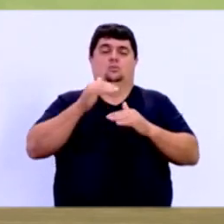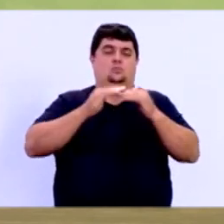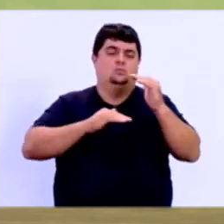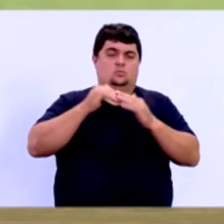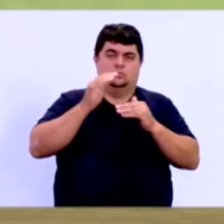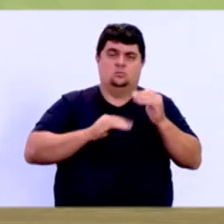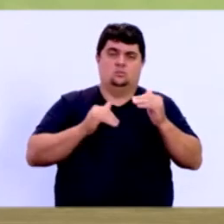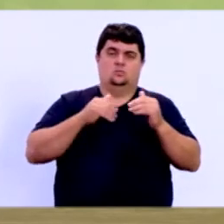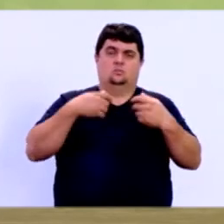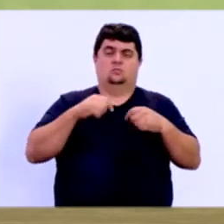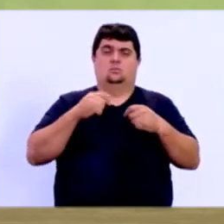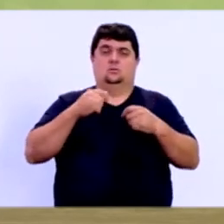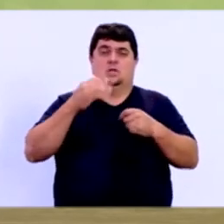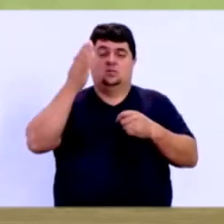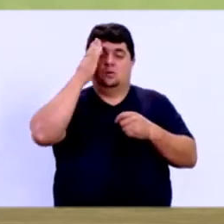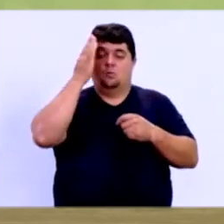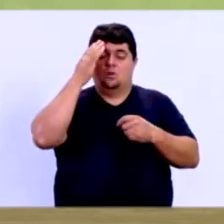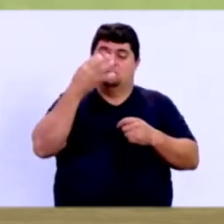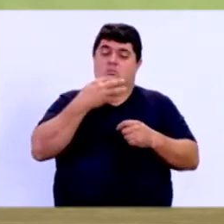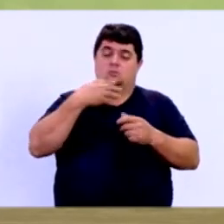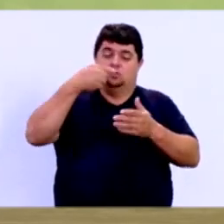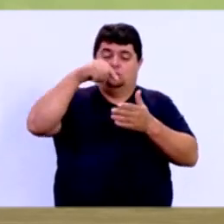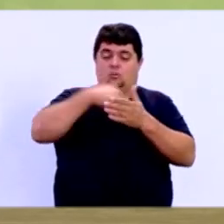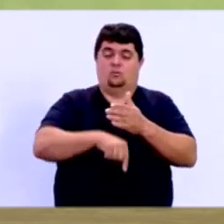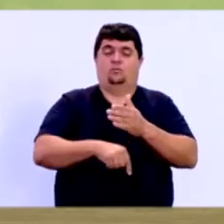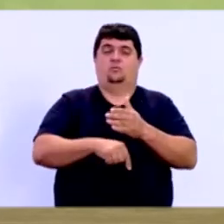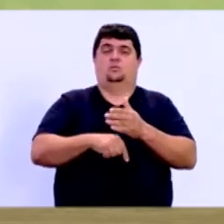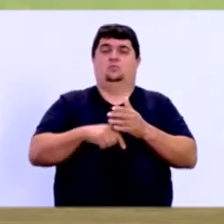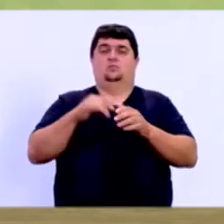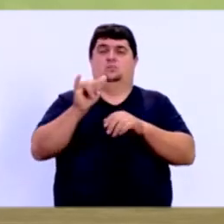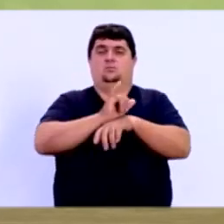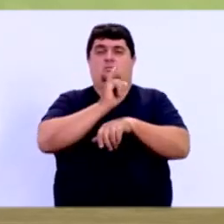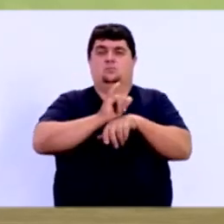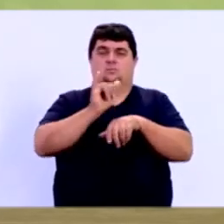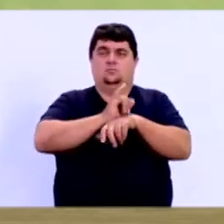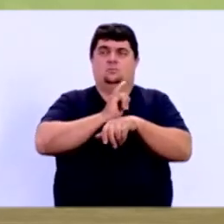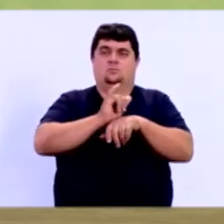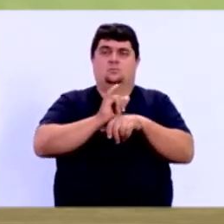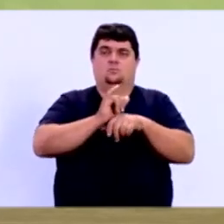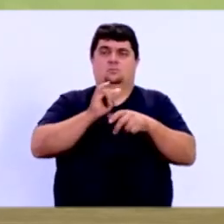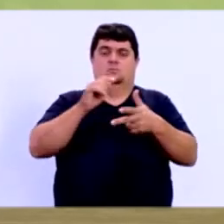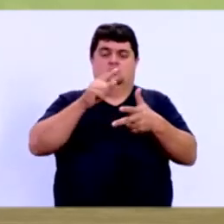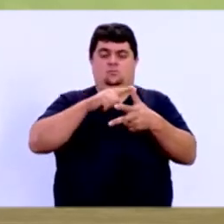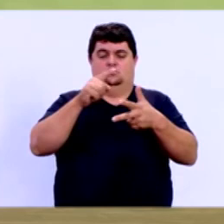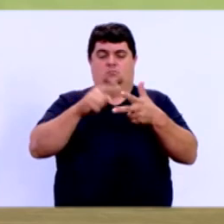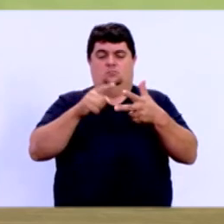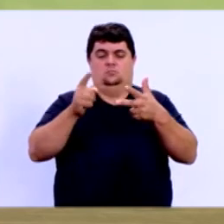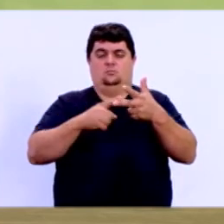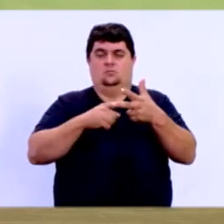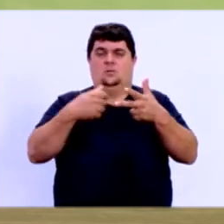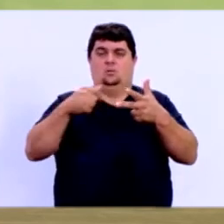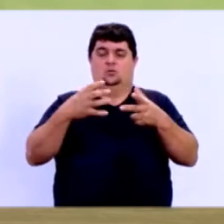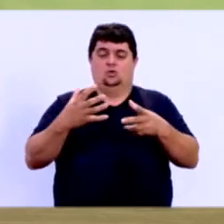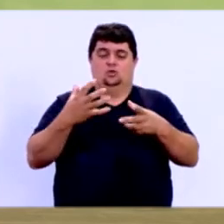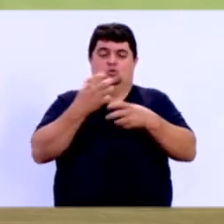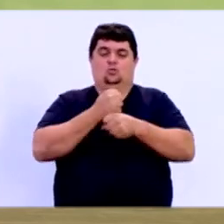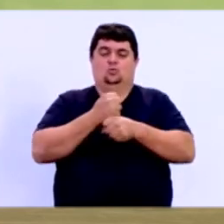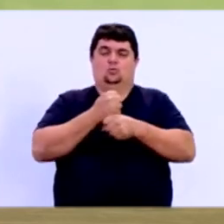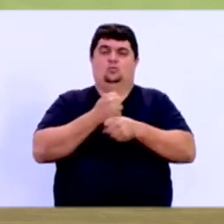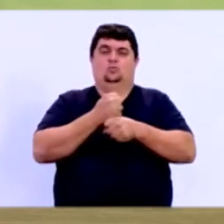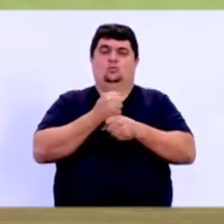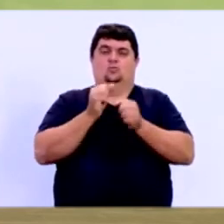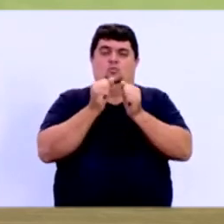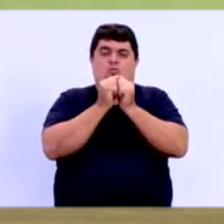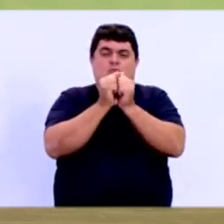níveis, ficarem alheios a tudo isso. Então, o estratégico, o tático e o operacional tem que agir junto